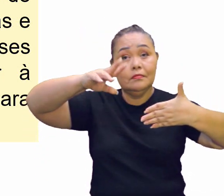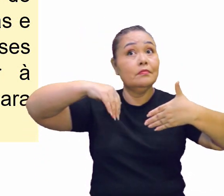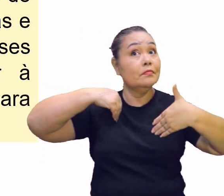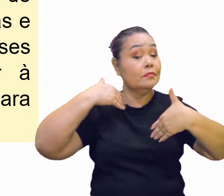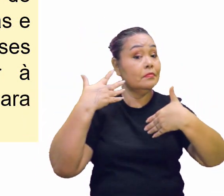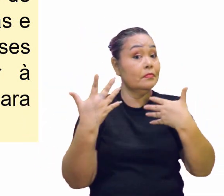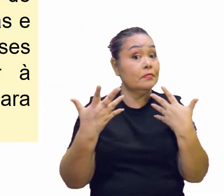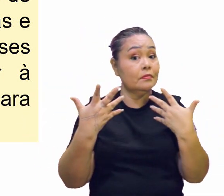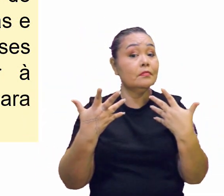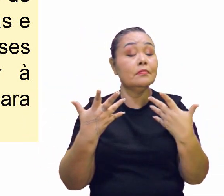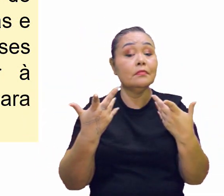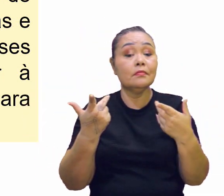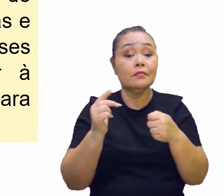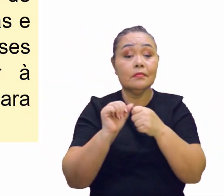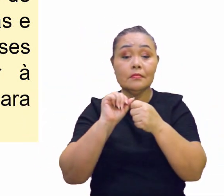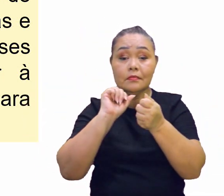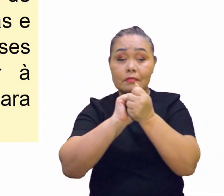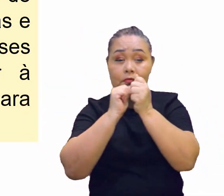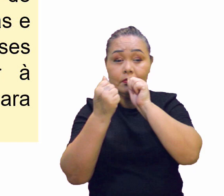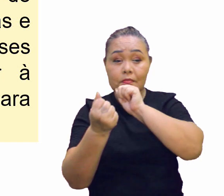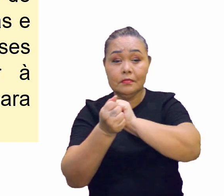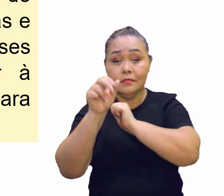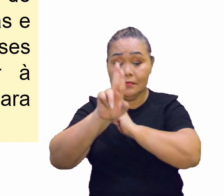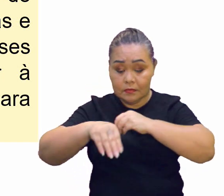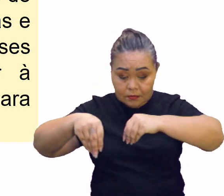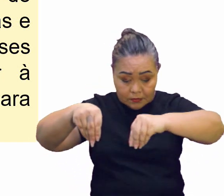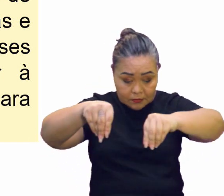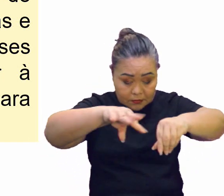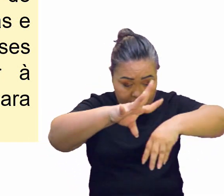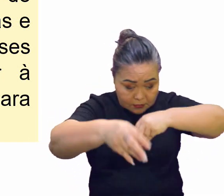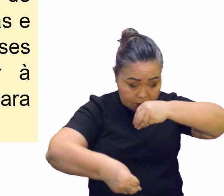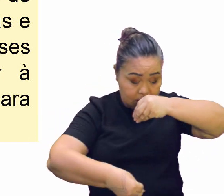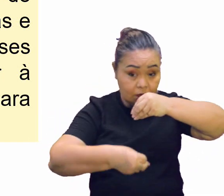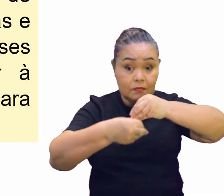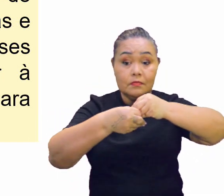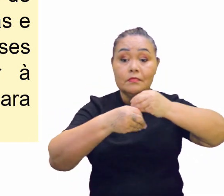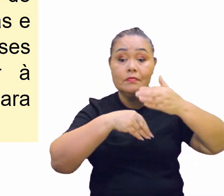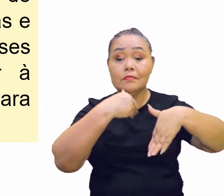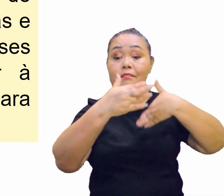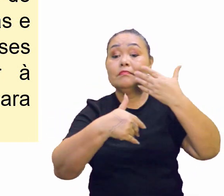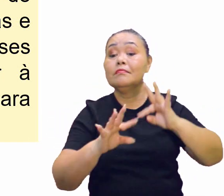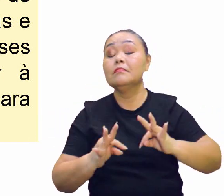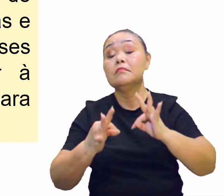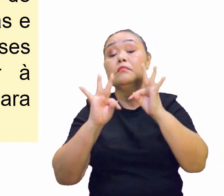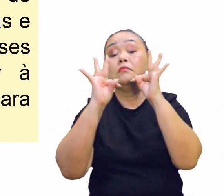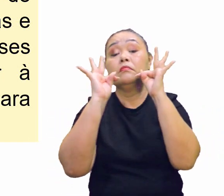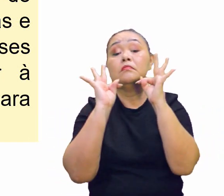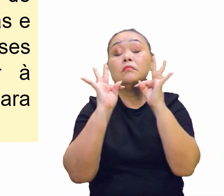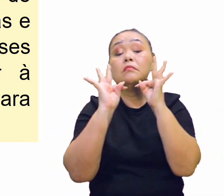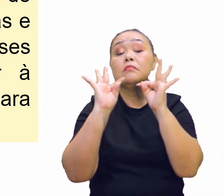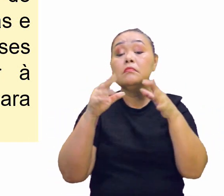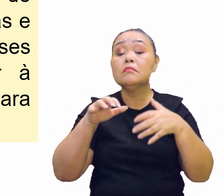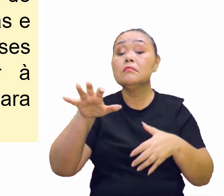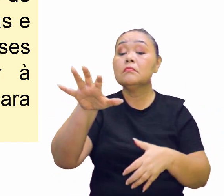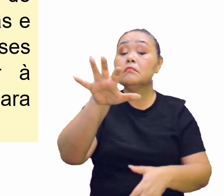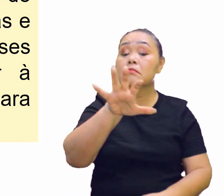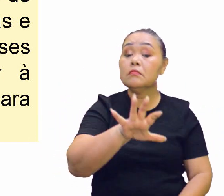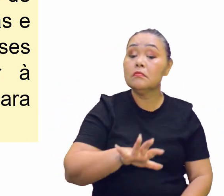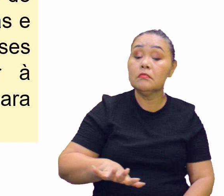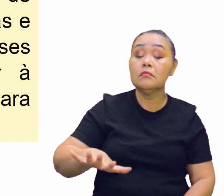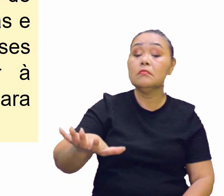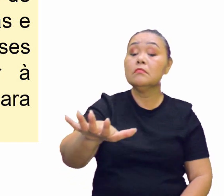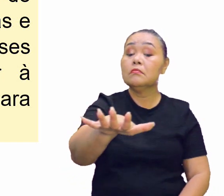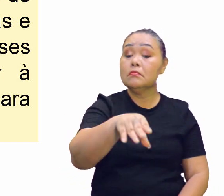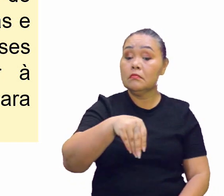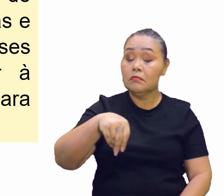históricos, que modificam as formas do uso do solo e incorporam novos padrões de desenvolvimento tecnológico. Então, para regionalizar uma